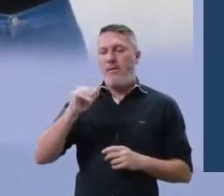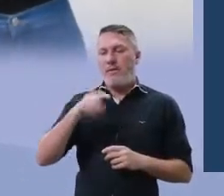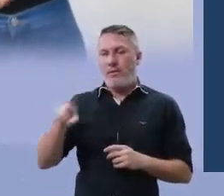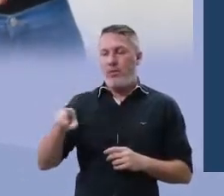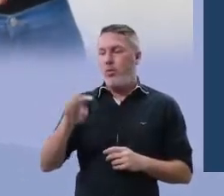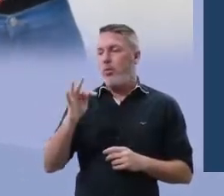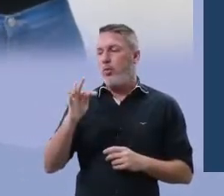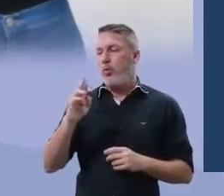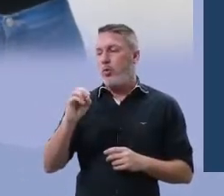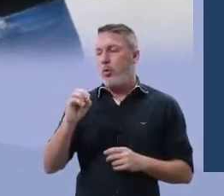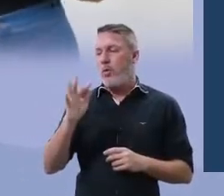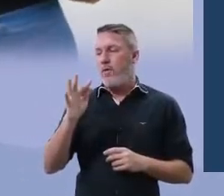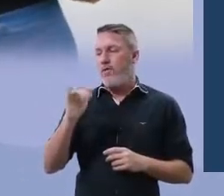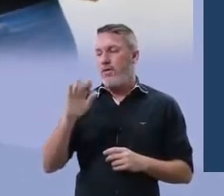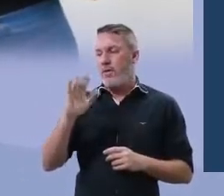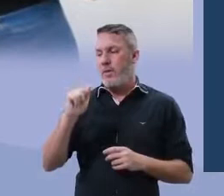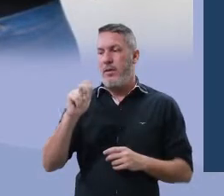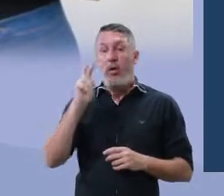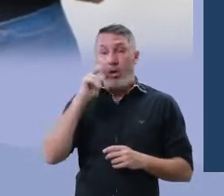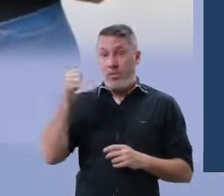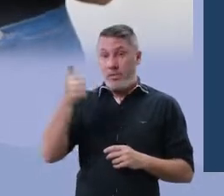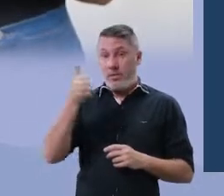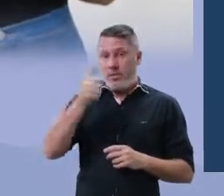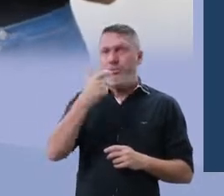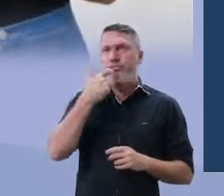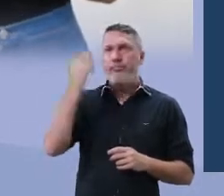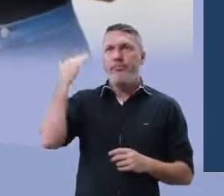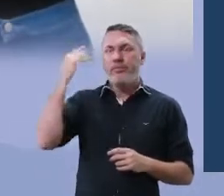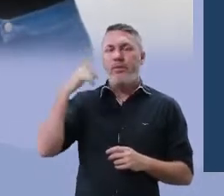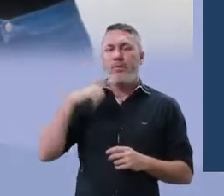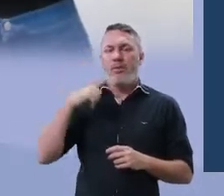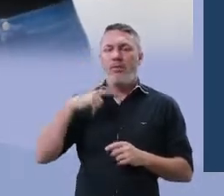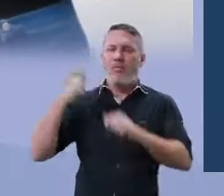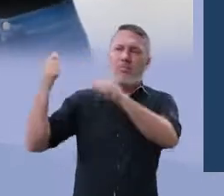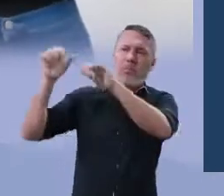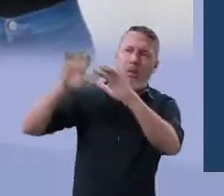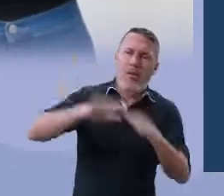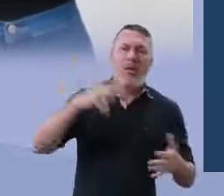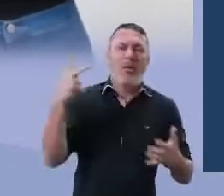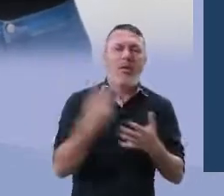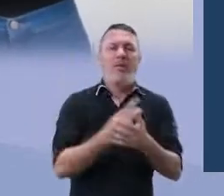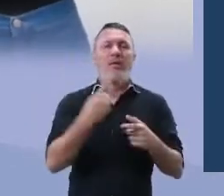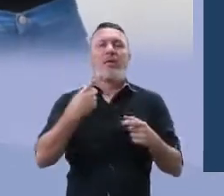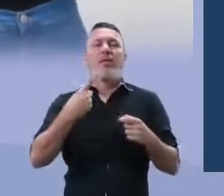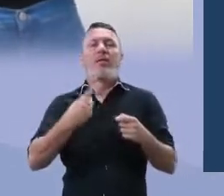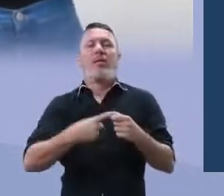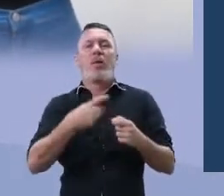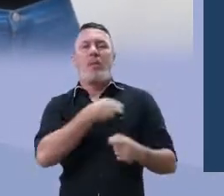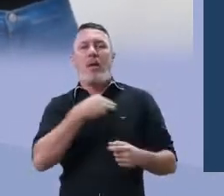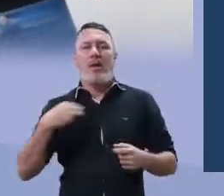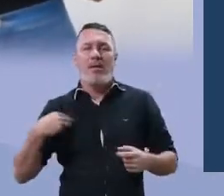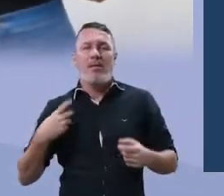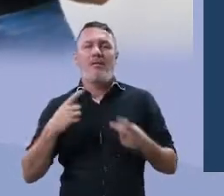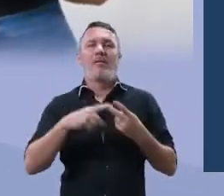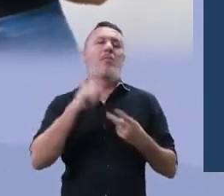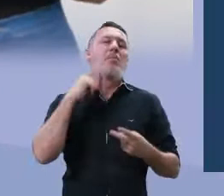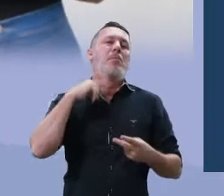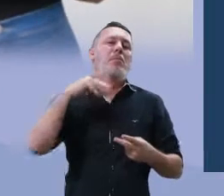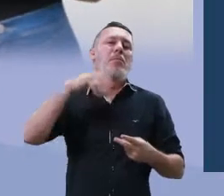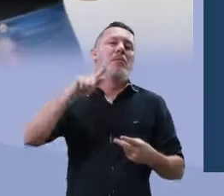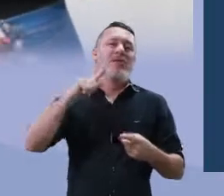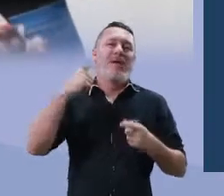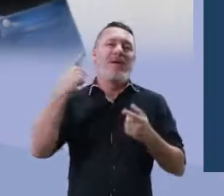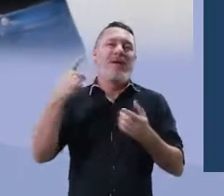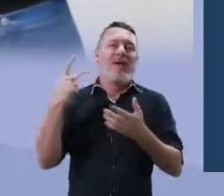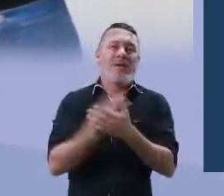é magnificação trófica? Podemos falar disso quando pensamos lá nos desastres recentes que tivemos, tanto de Brumadinho como